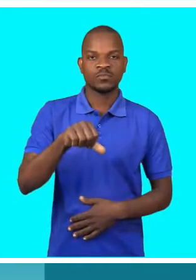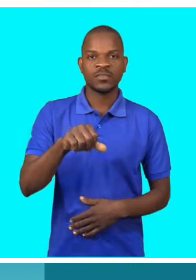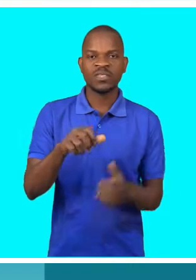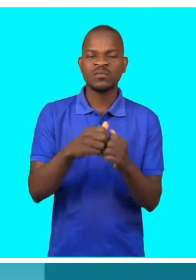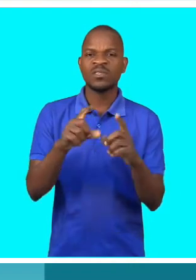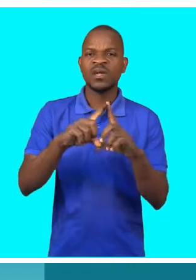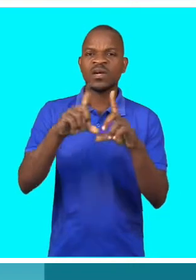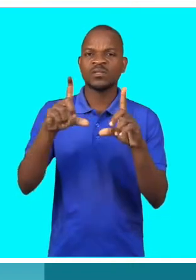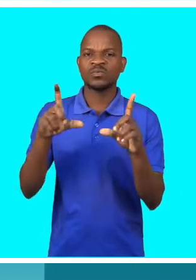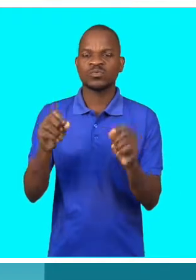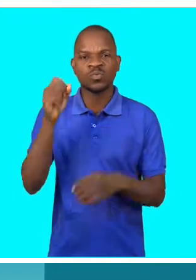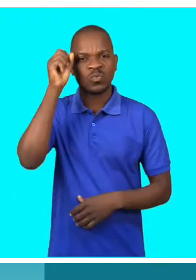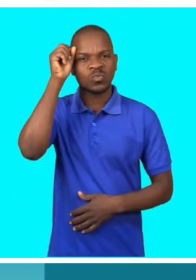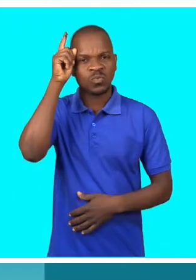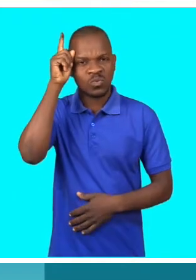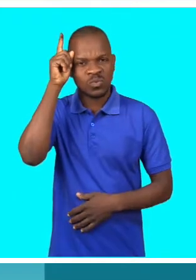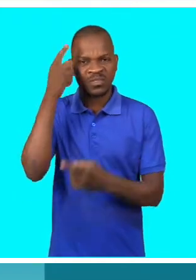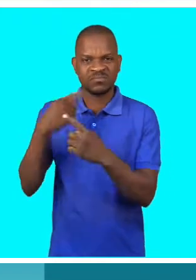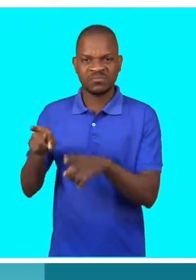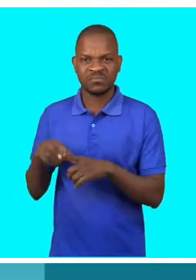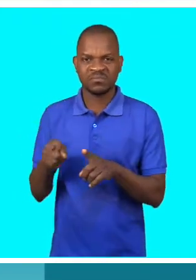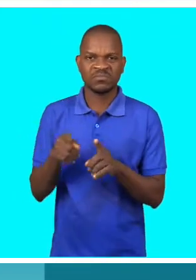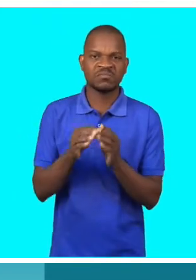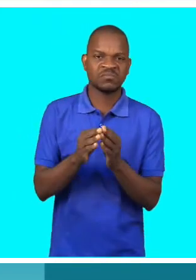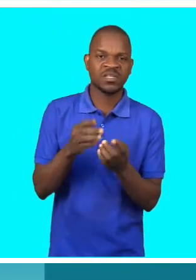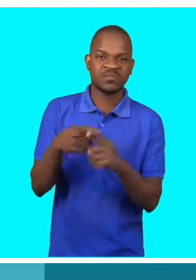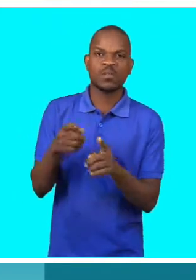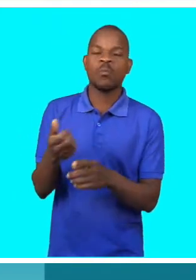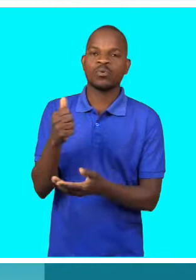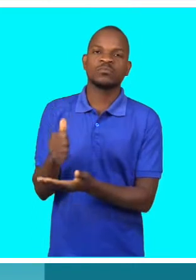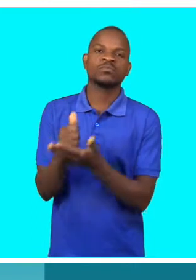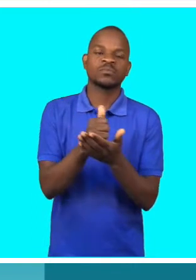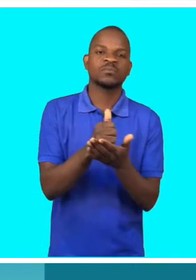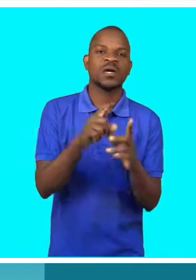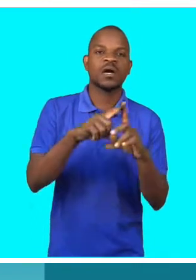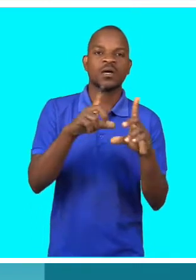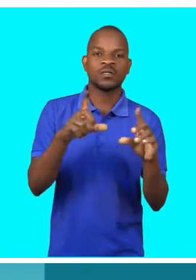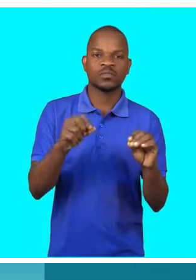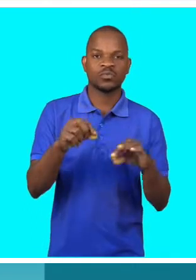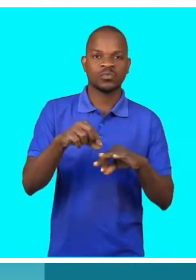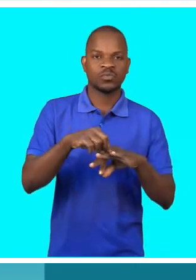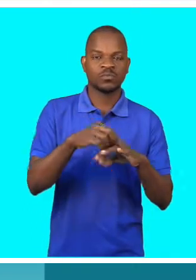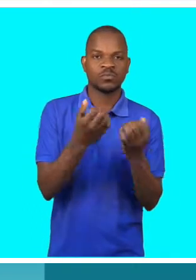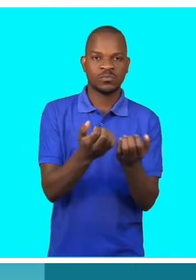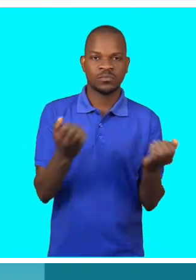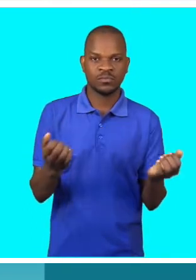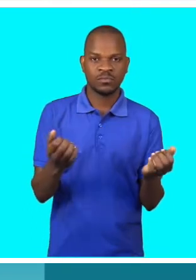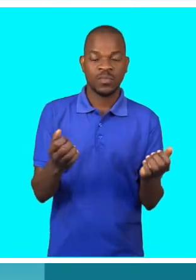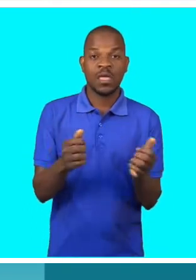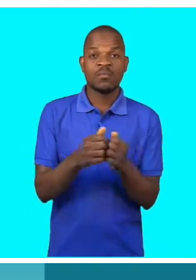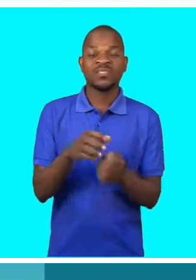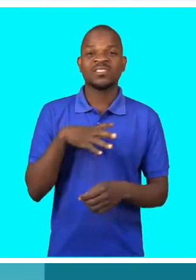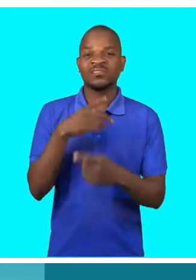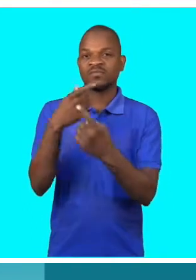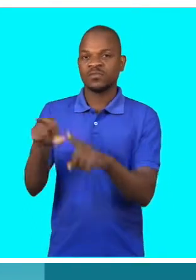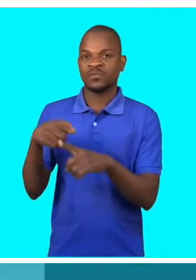As práticas tradicionais podem contribuir para os casamentos prematuros. Kusunga, Moçana, então é outra